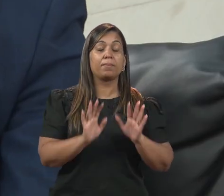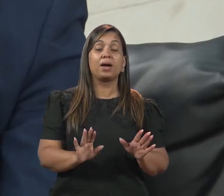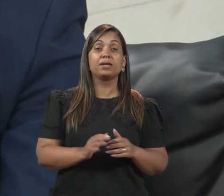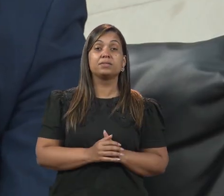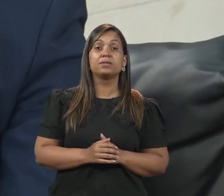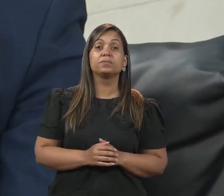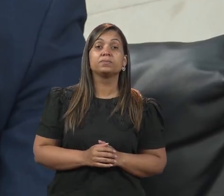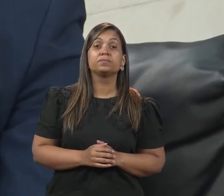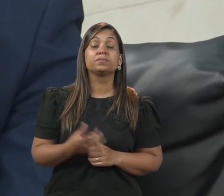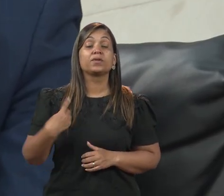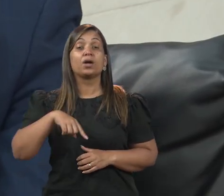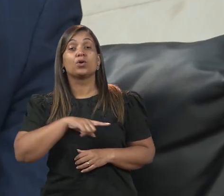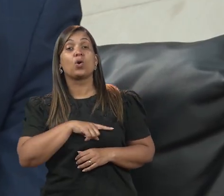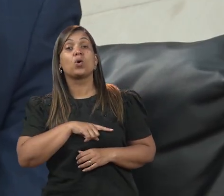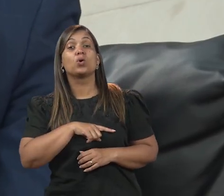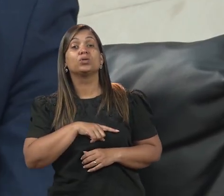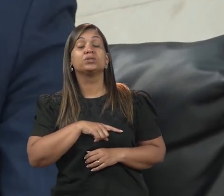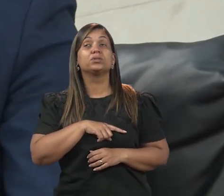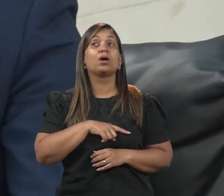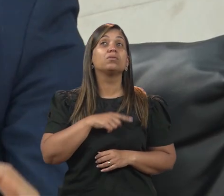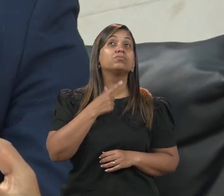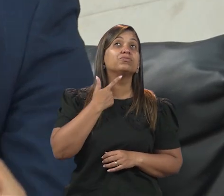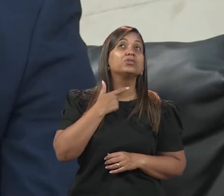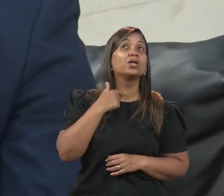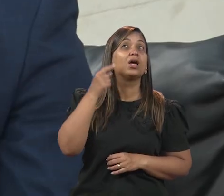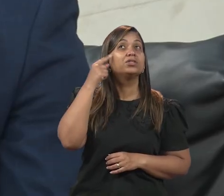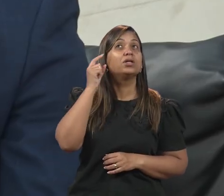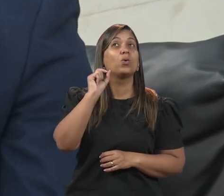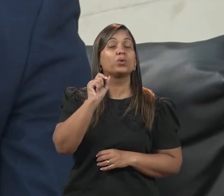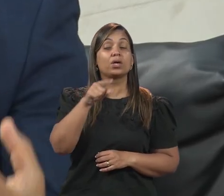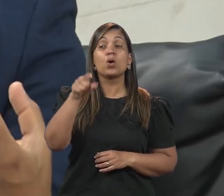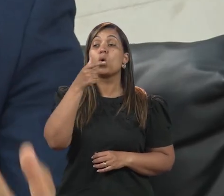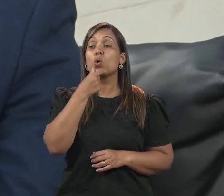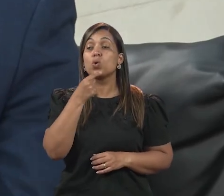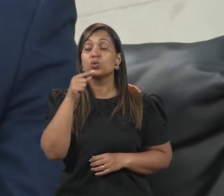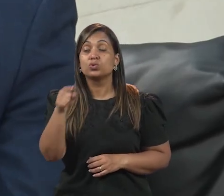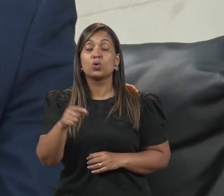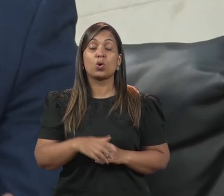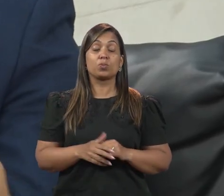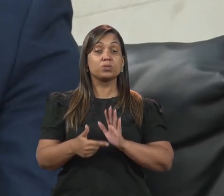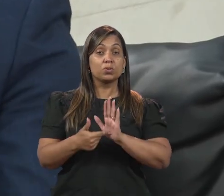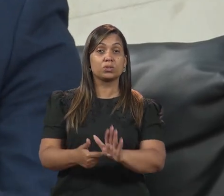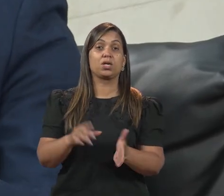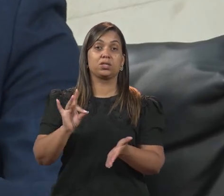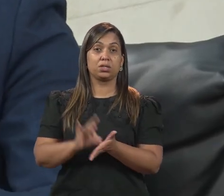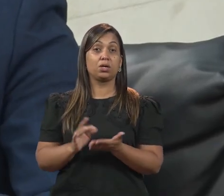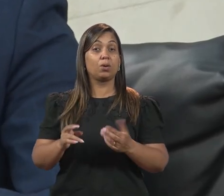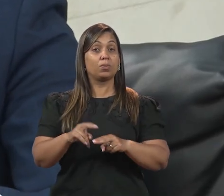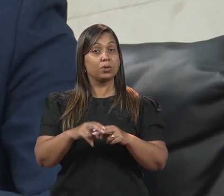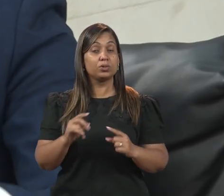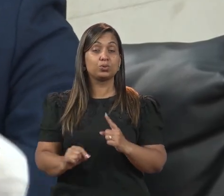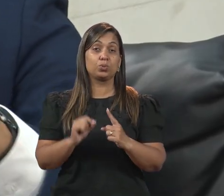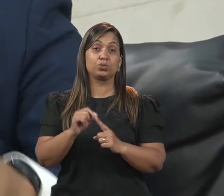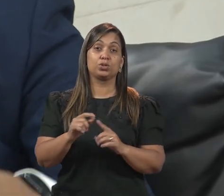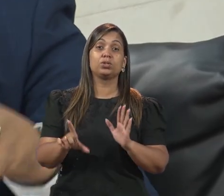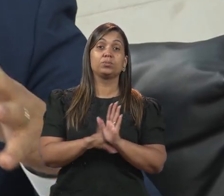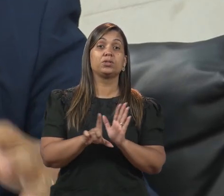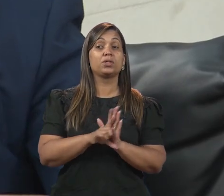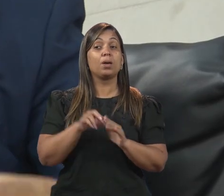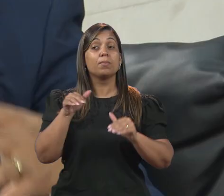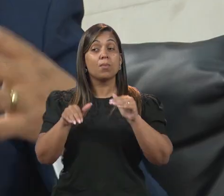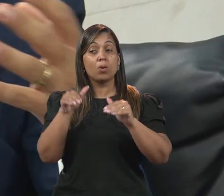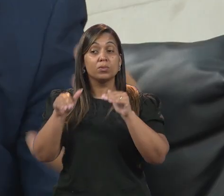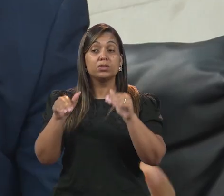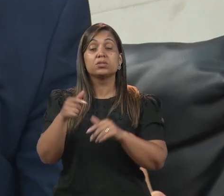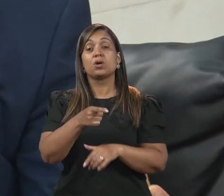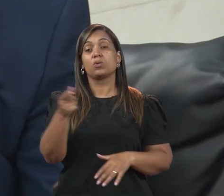Mas a nossa ideia era trazer aos homens exatamente essa realidade. Por isso que o objetivo da lei é a